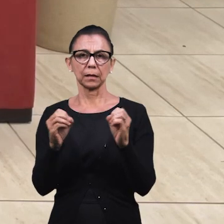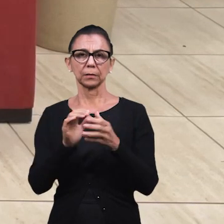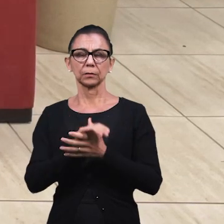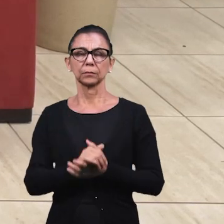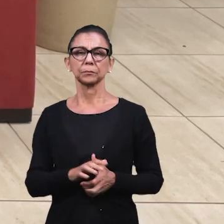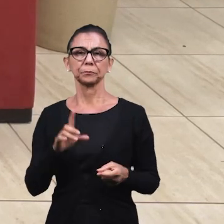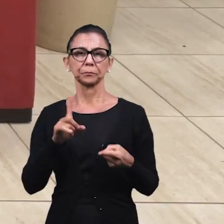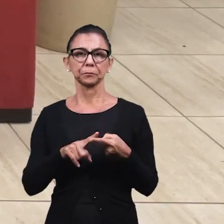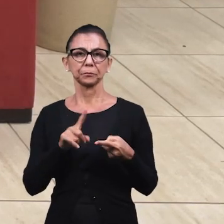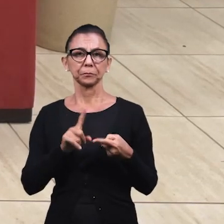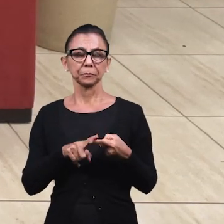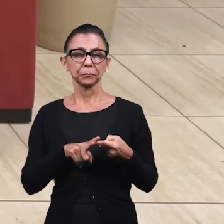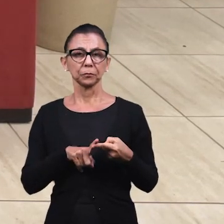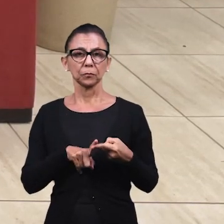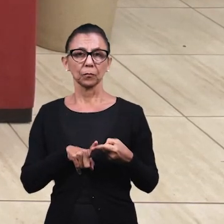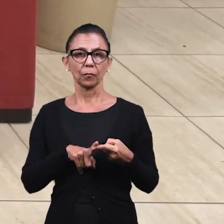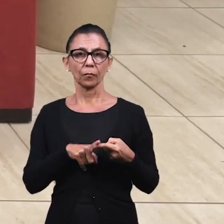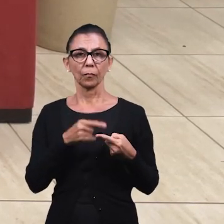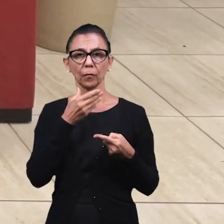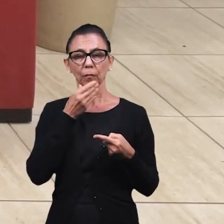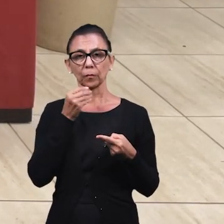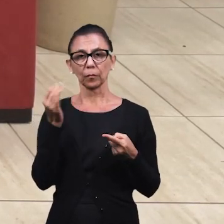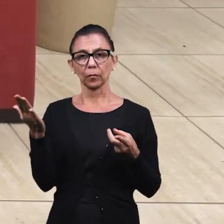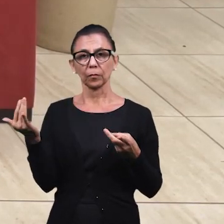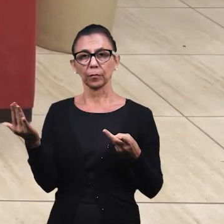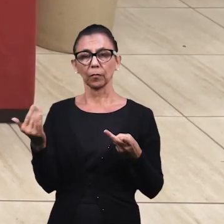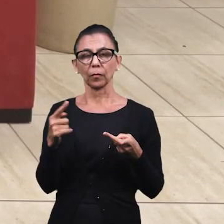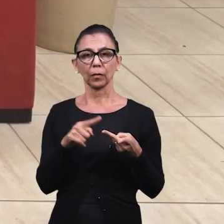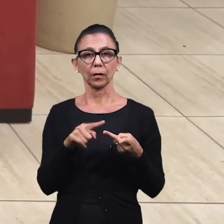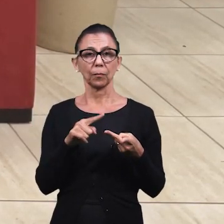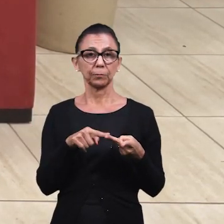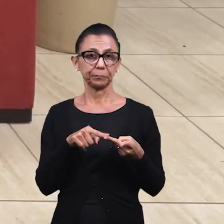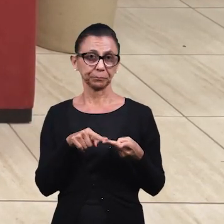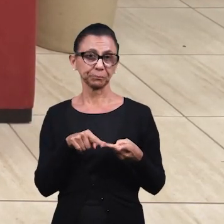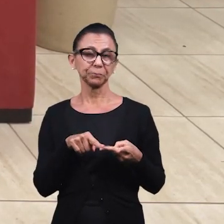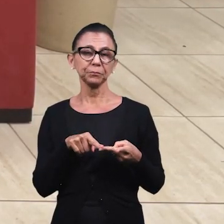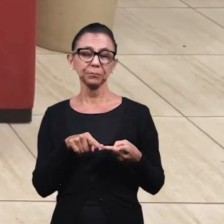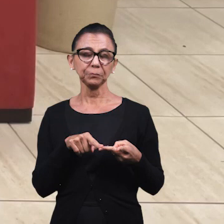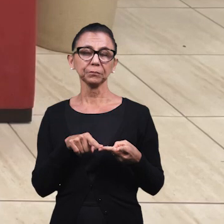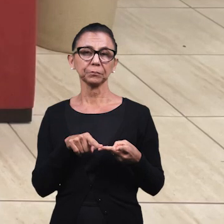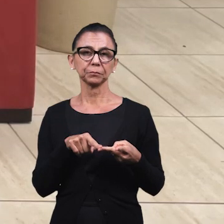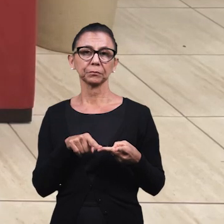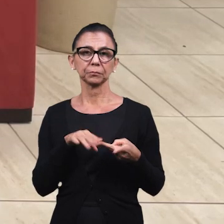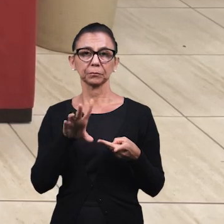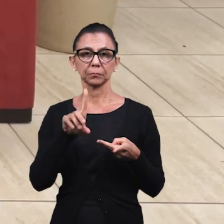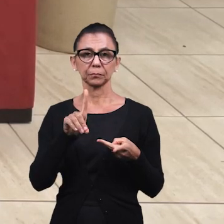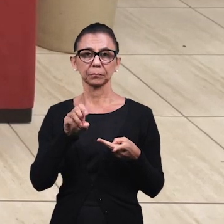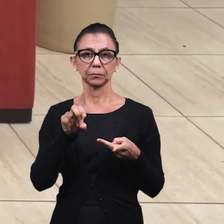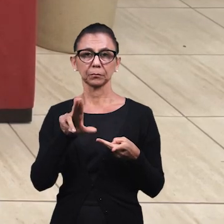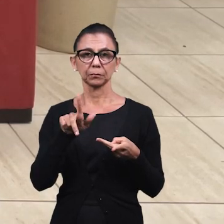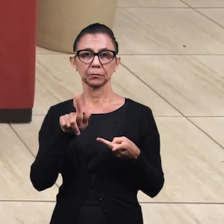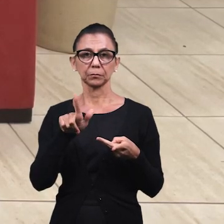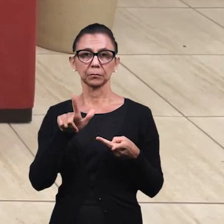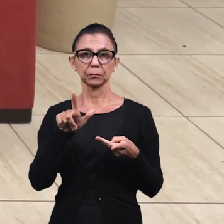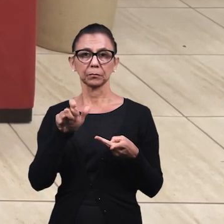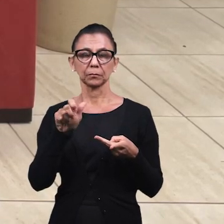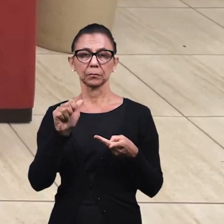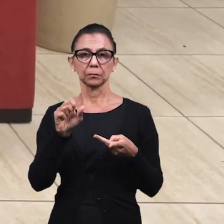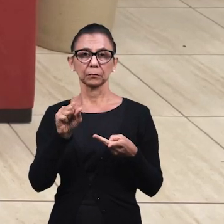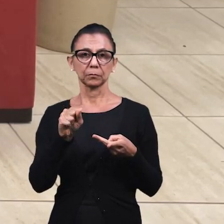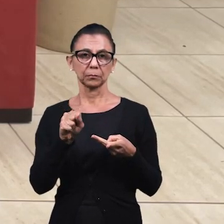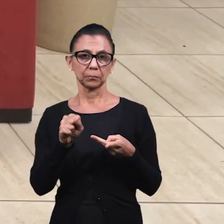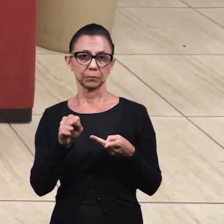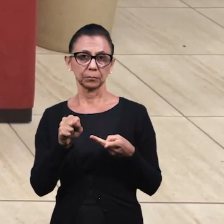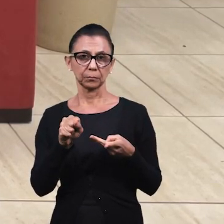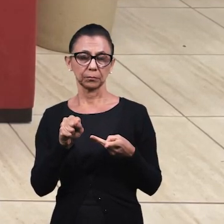Miguel Rocha, de Castanhal, do Pará, e o jovem Douglas Bastos, nosso querido jovem Douglas, do Grupo de